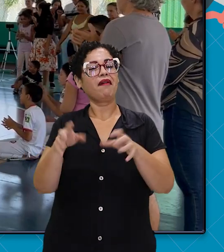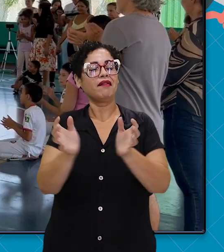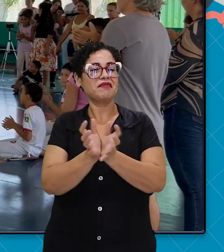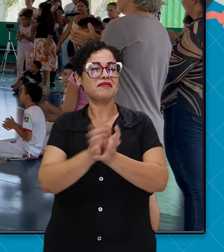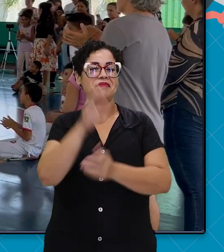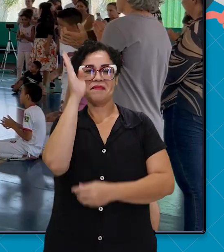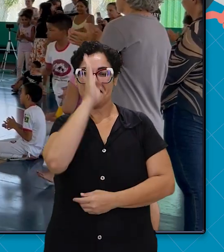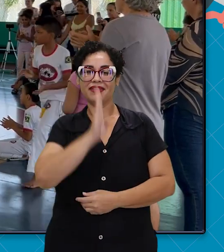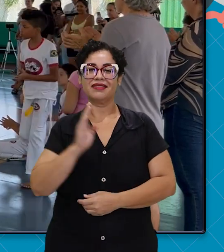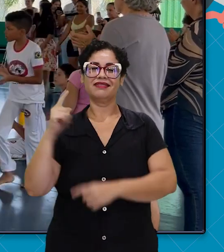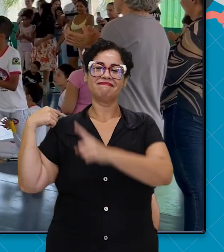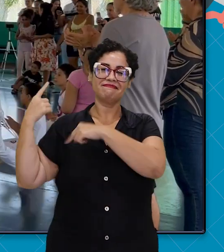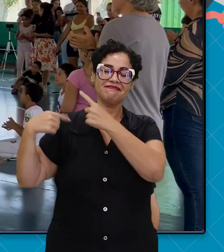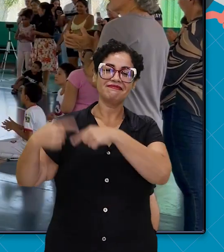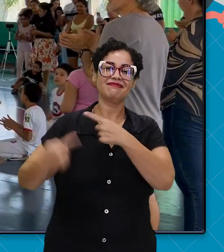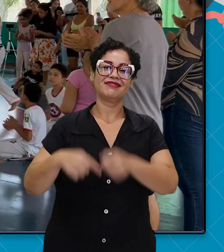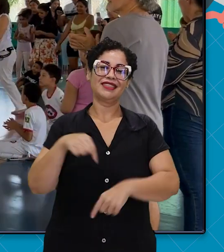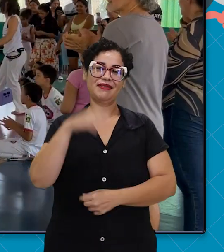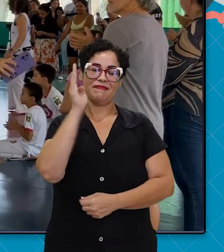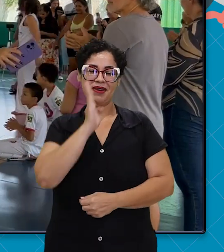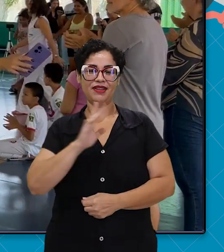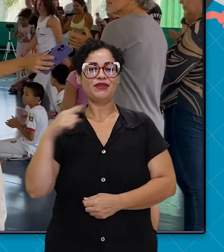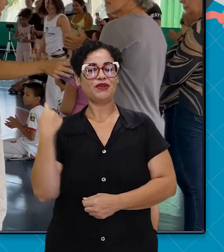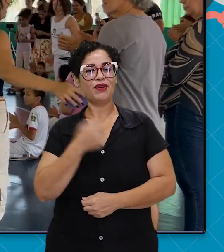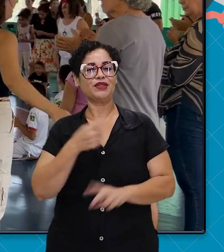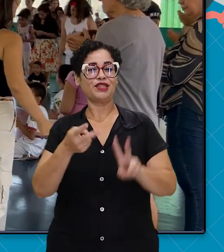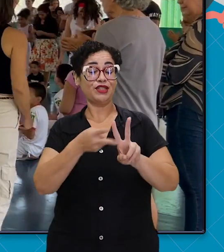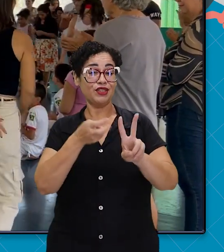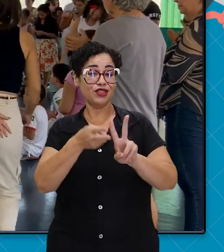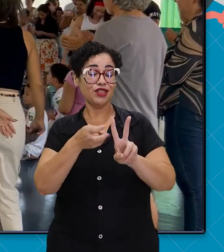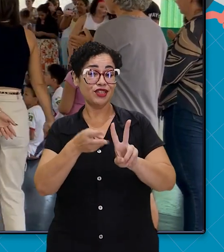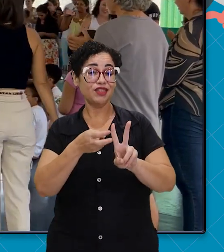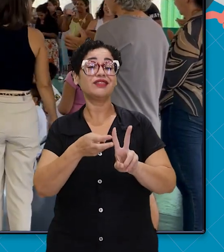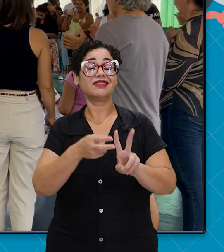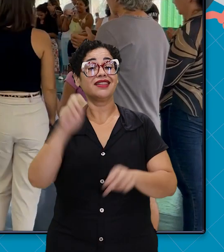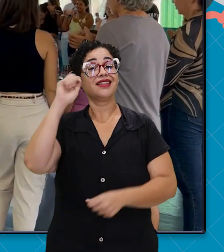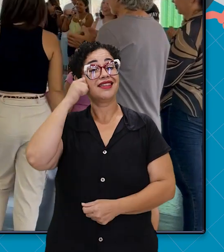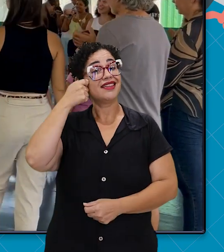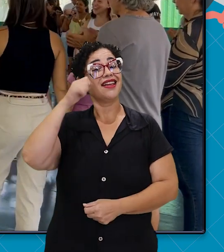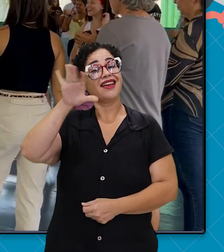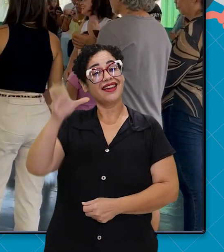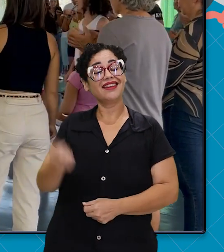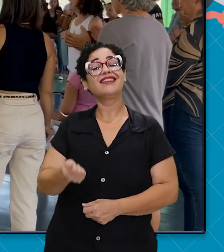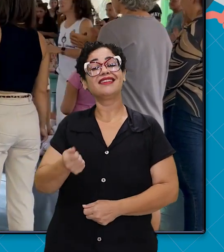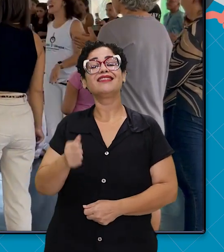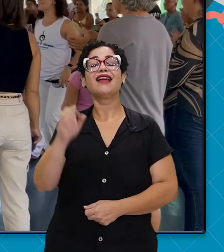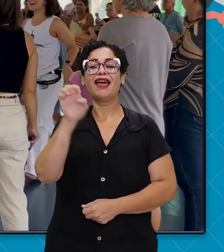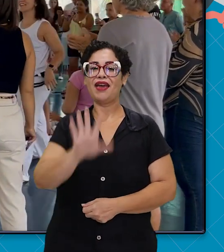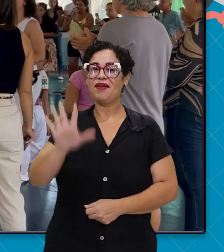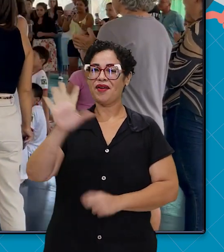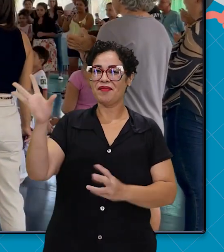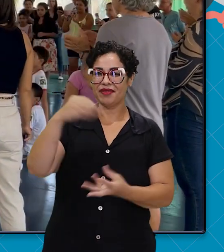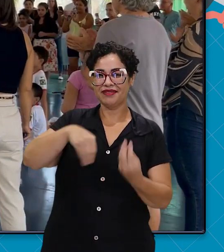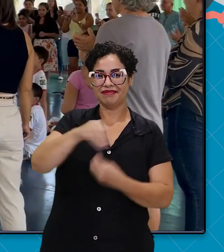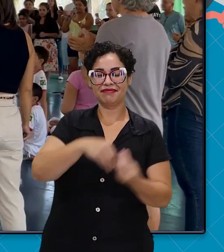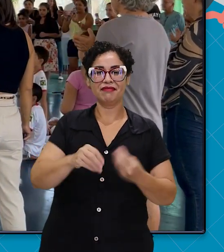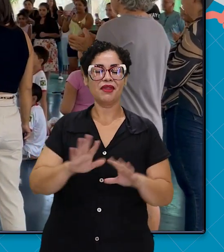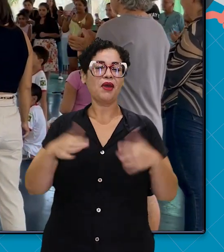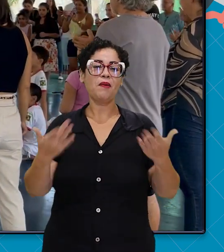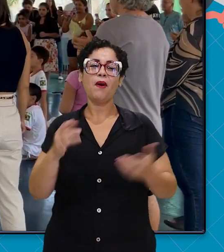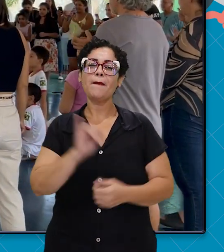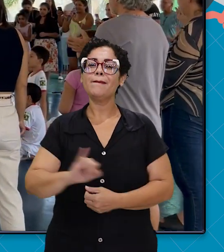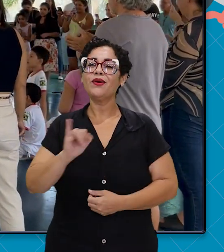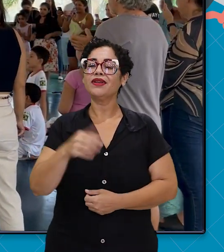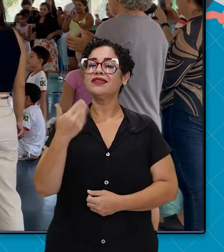que formaram o povo brasileiro. Os povos originários do Brasil, que são os nossos indígenas, os nossos africanos e os nossos europeus.